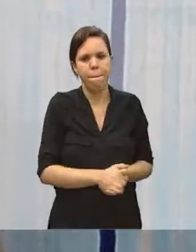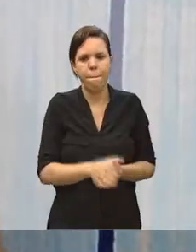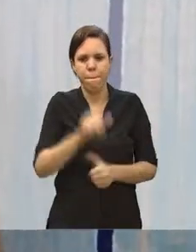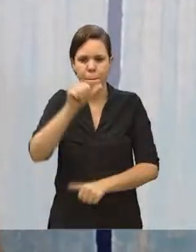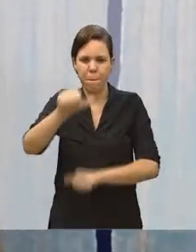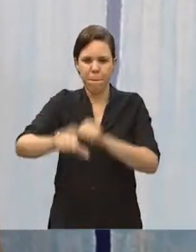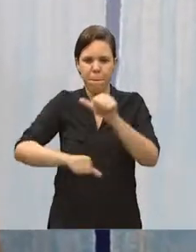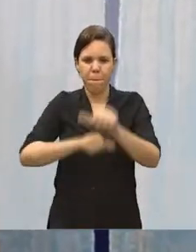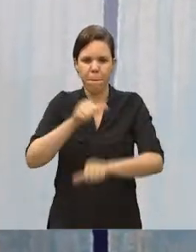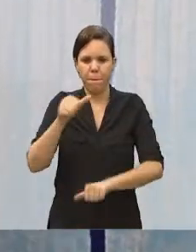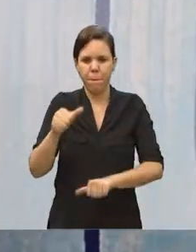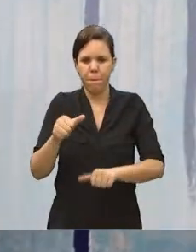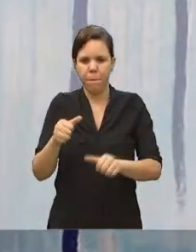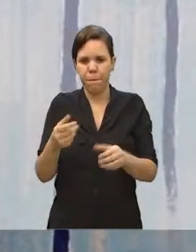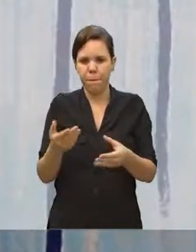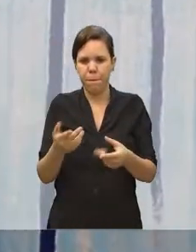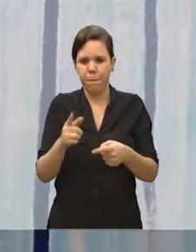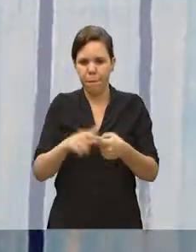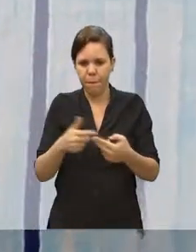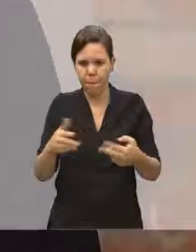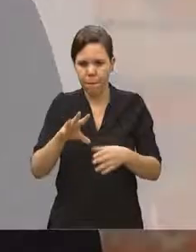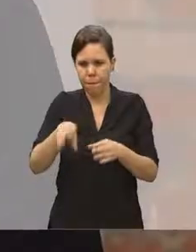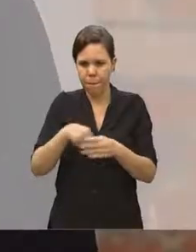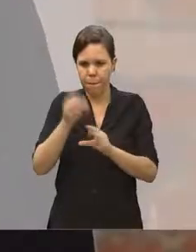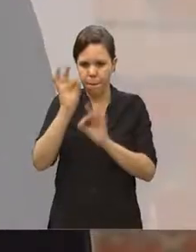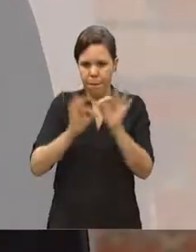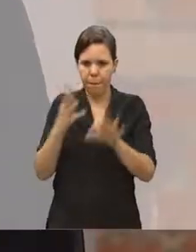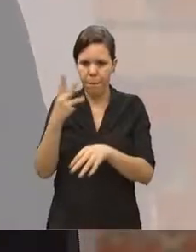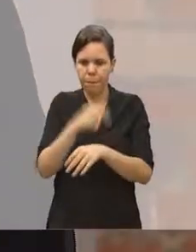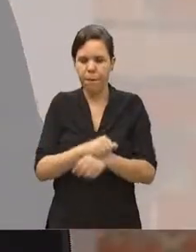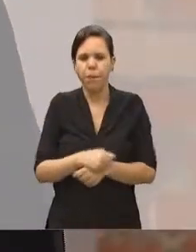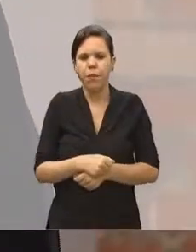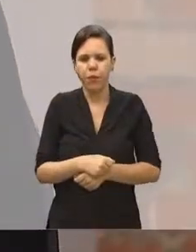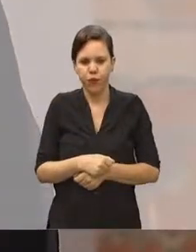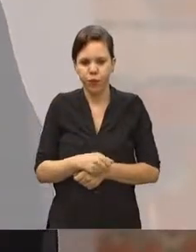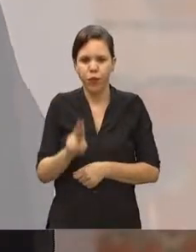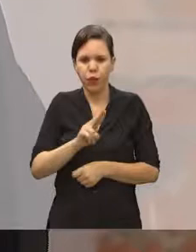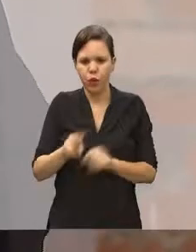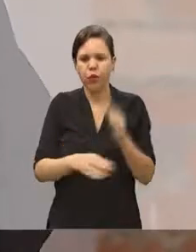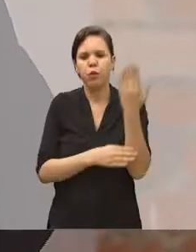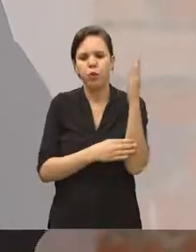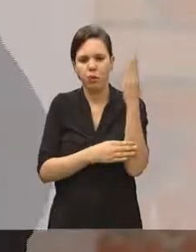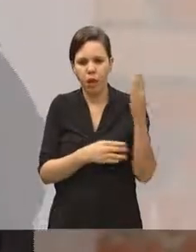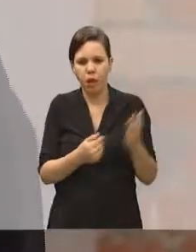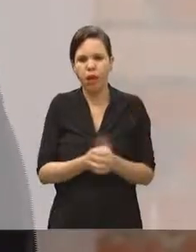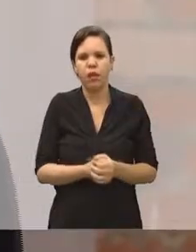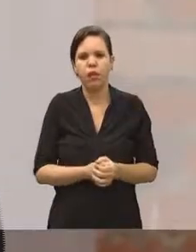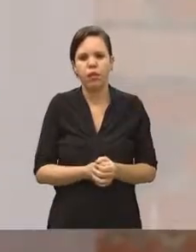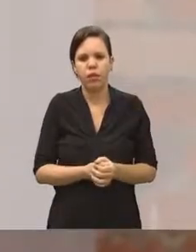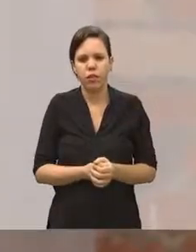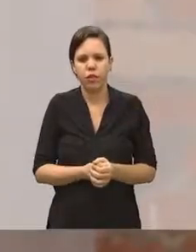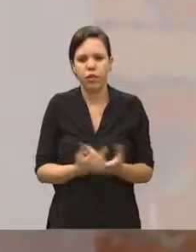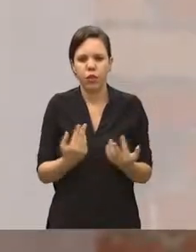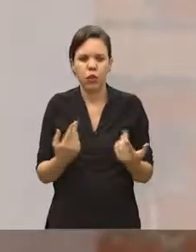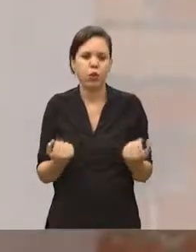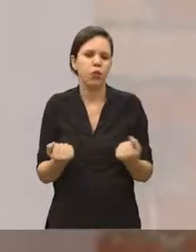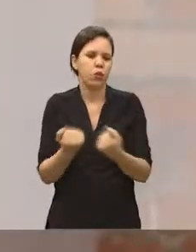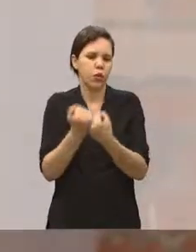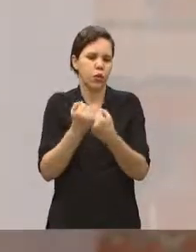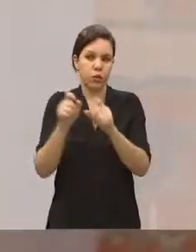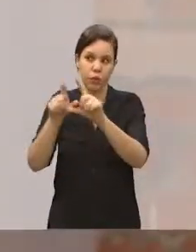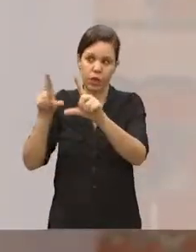tornou peças que compõem o ateliê. Usamos pallets como suporte para